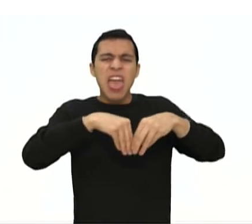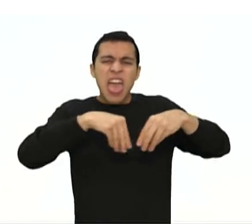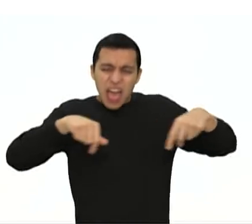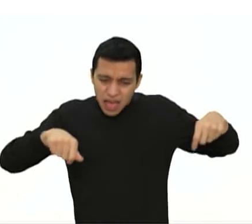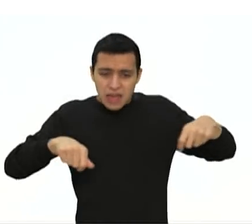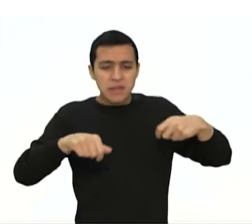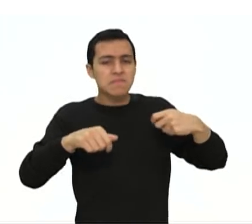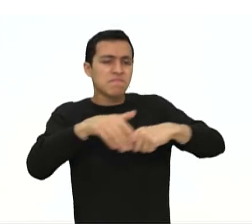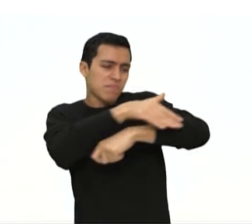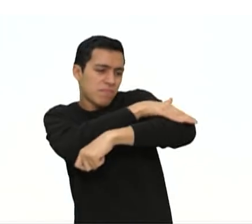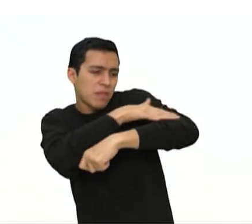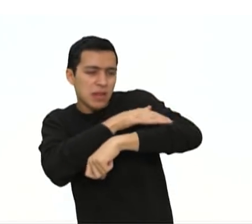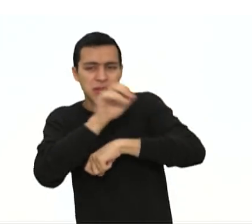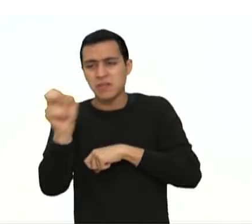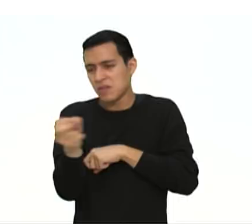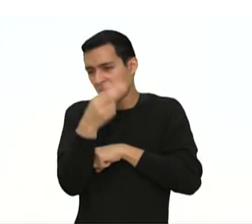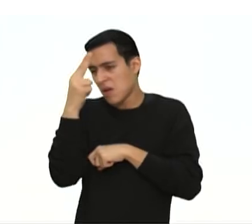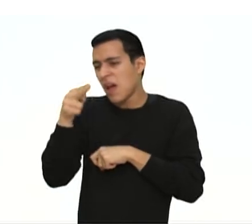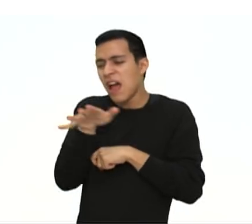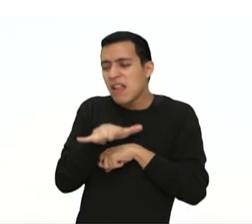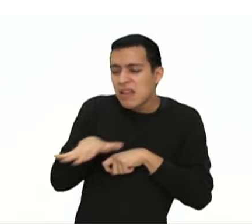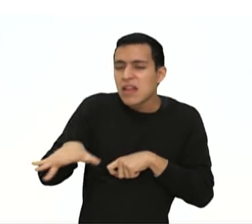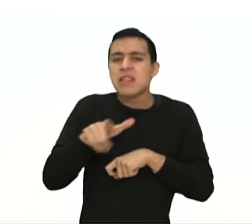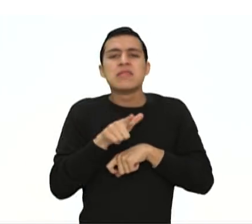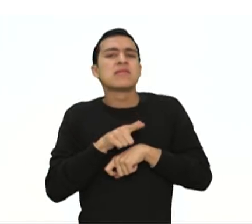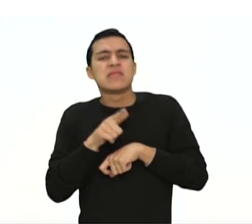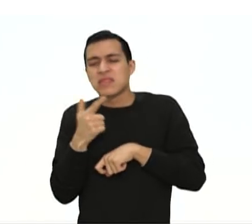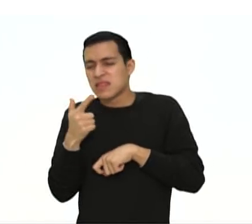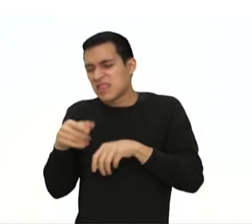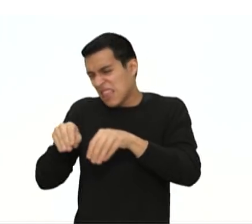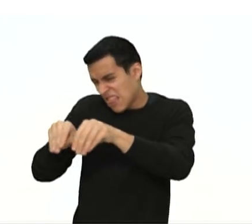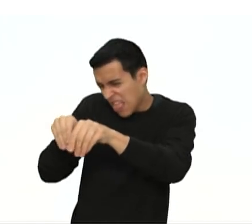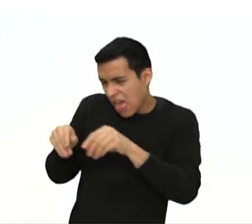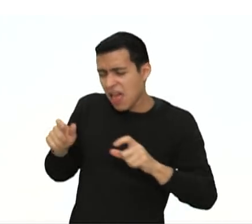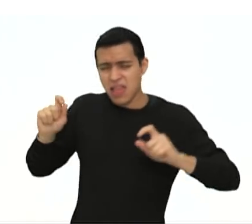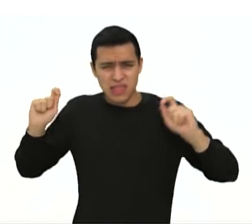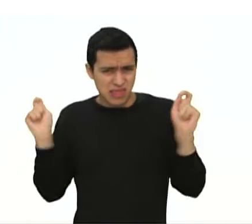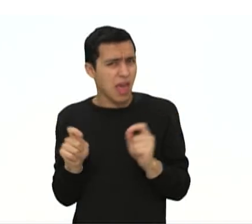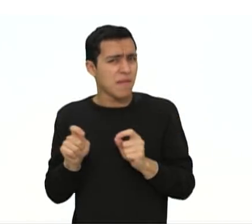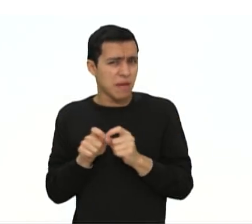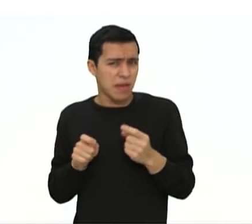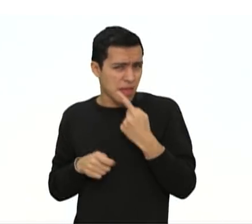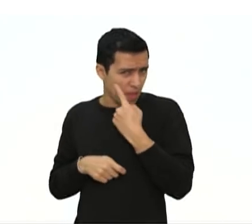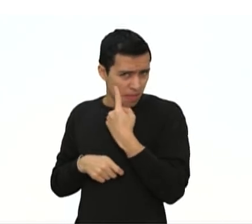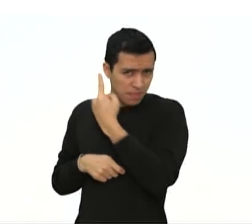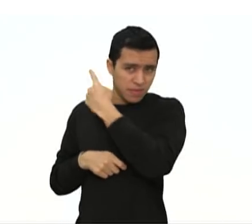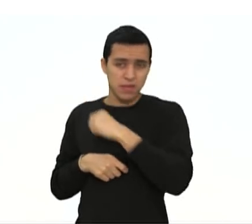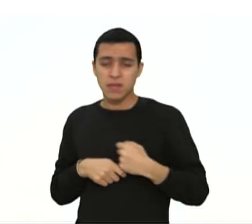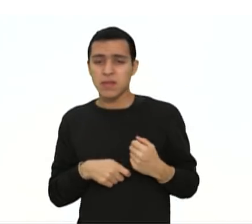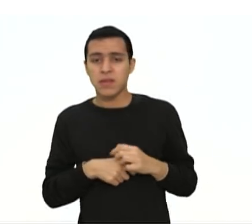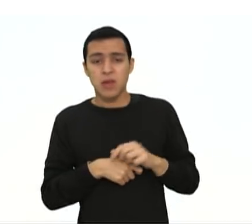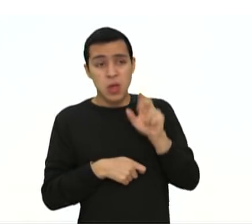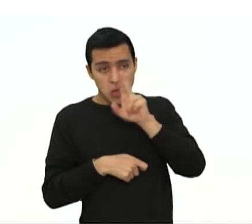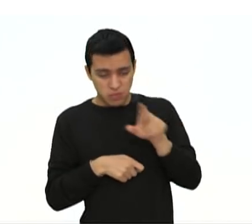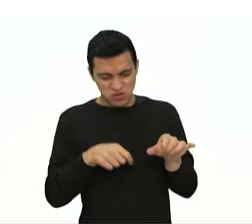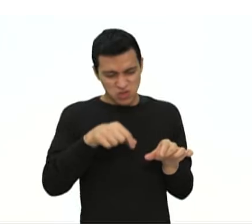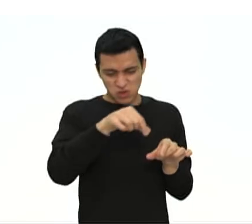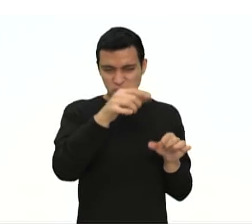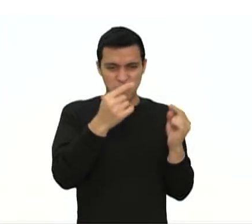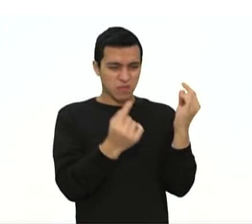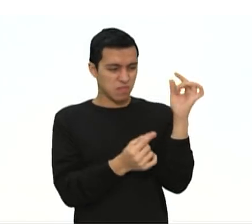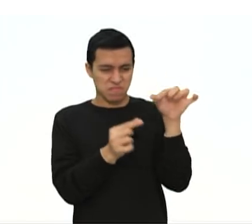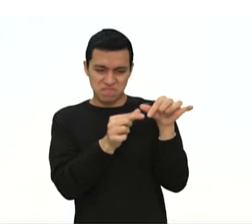você for numa praça ou você for numa área que tenha terra, você vai conseguir fazer. Usou um graveto para fazer toda a marcação